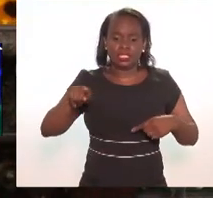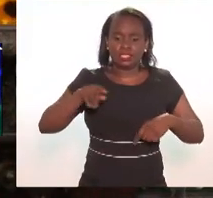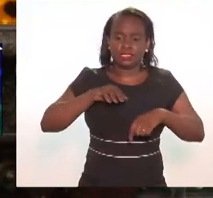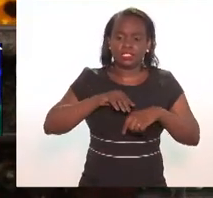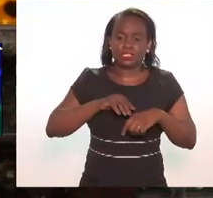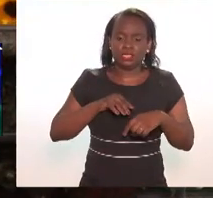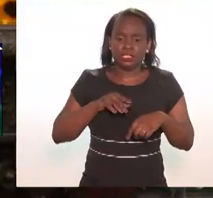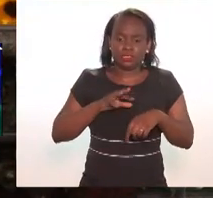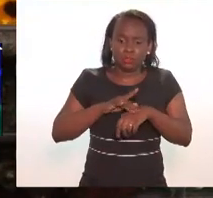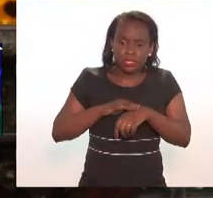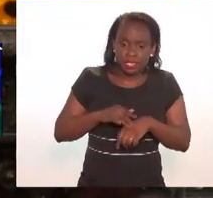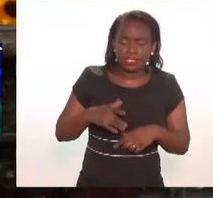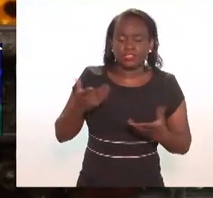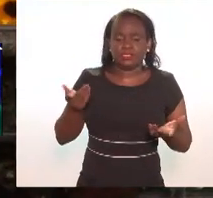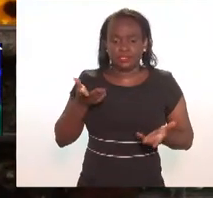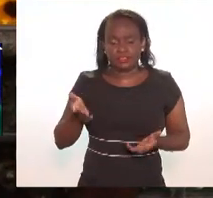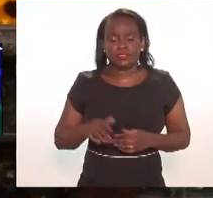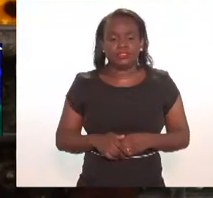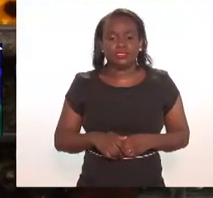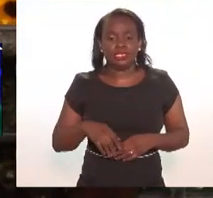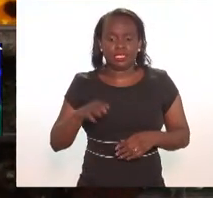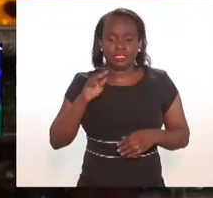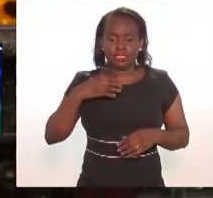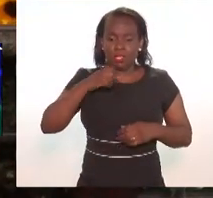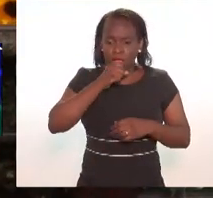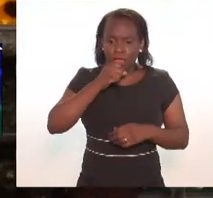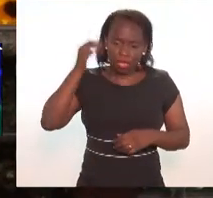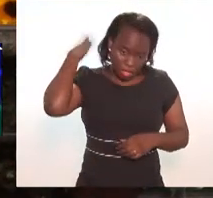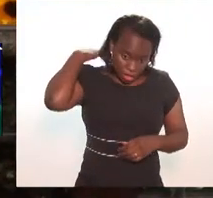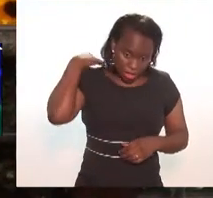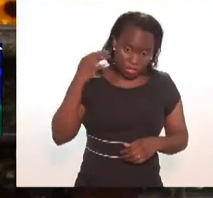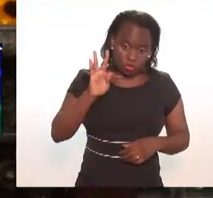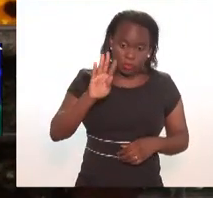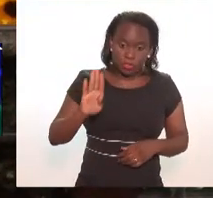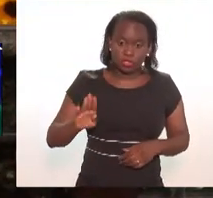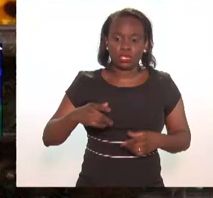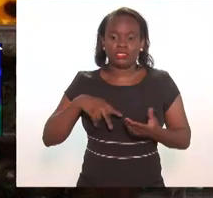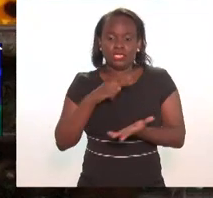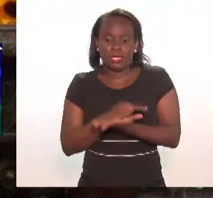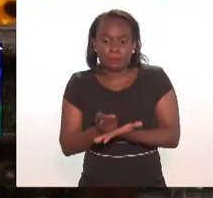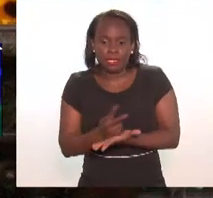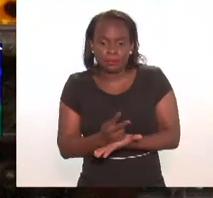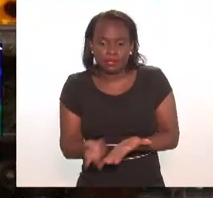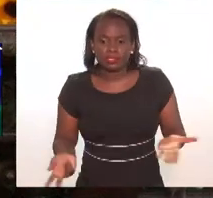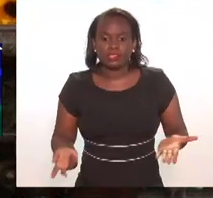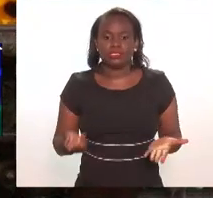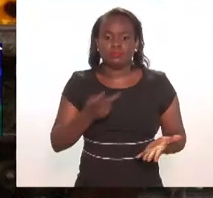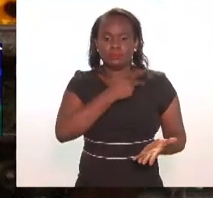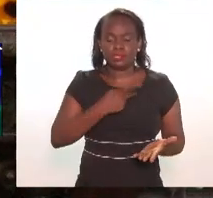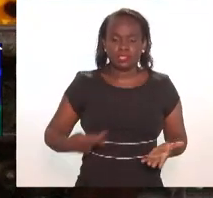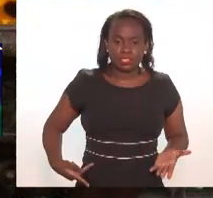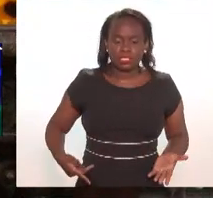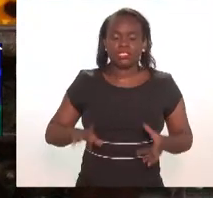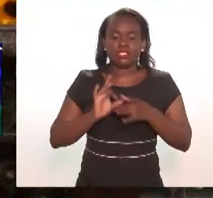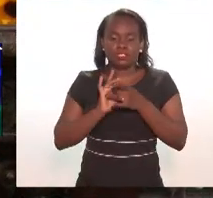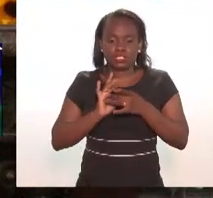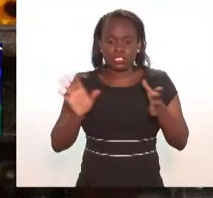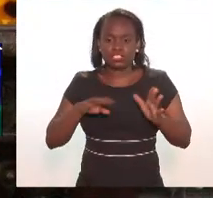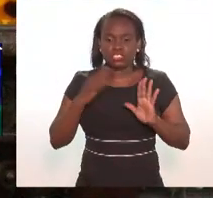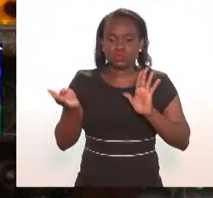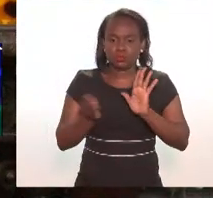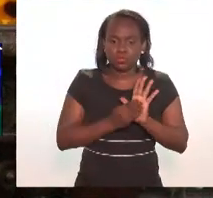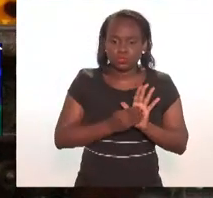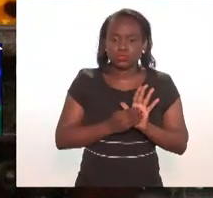essas moléstias, essas doenças. É a tuberculose, é a epilepsia. O nosso presidente autorizou, nós